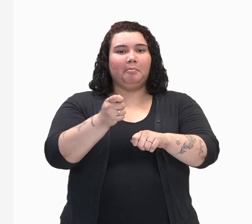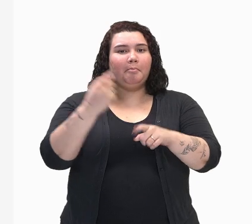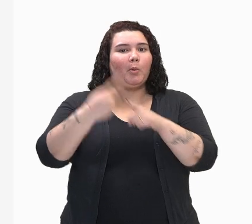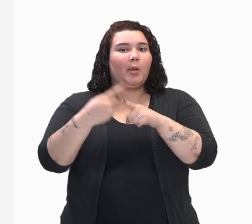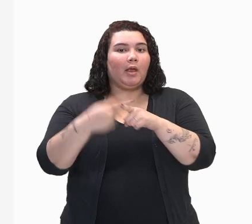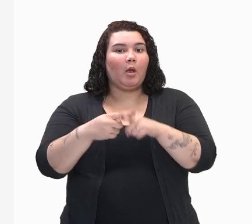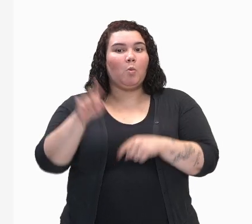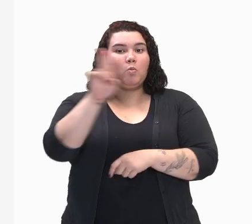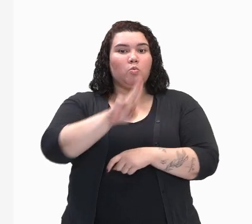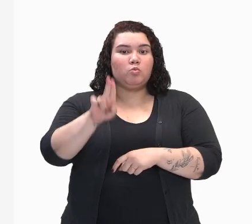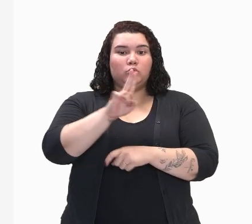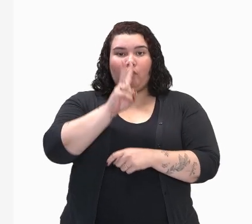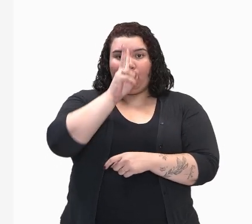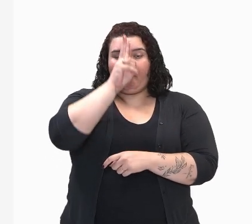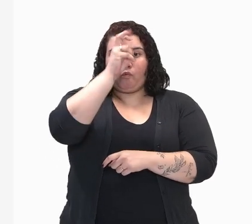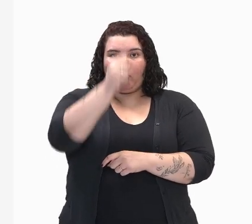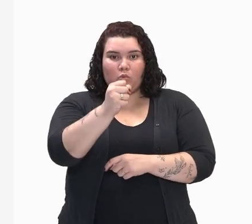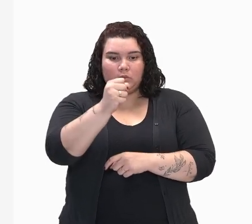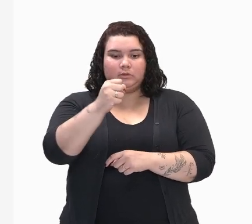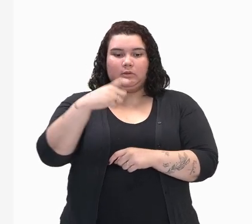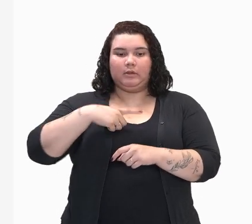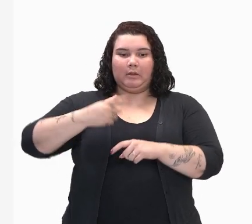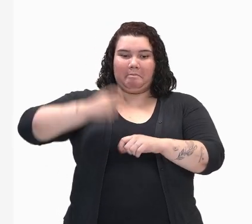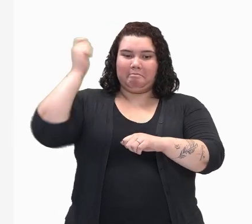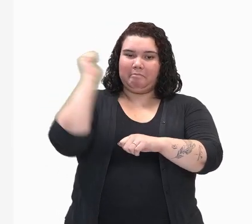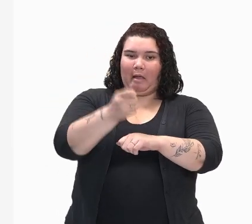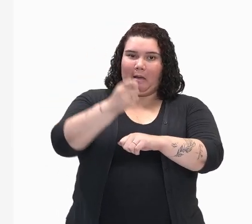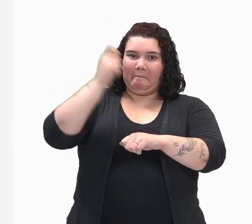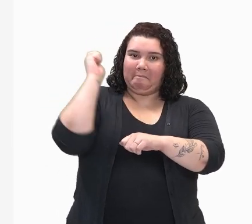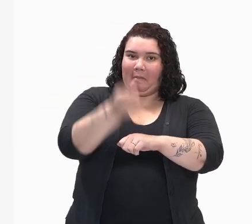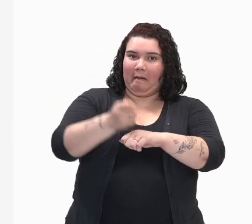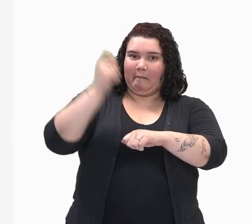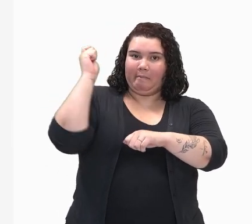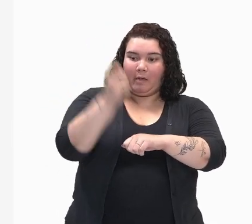força que ela exerceu com o martelo sobre o computador